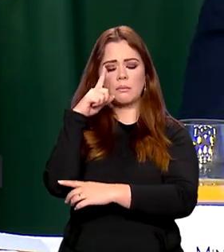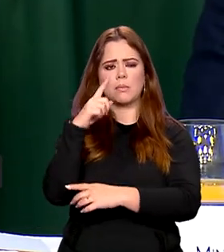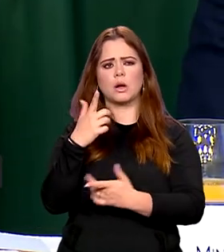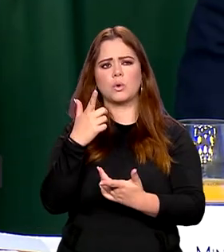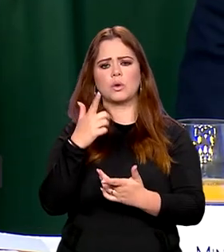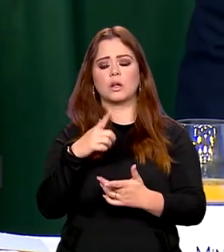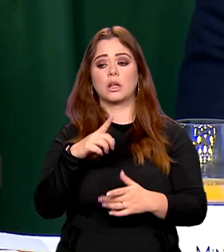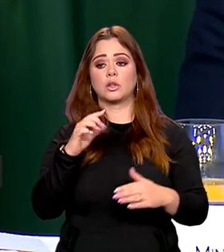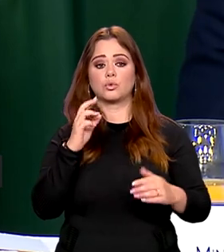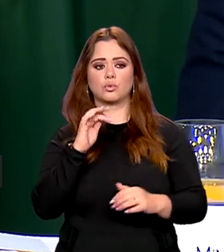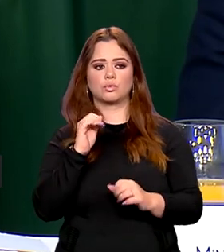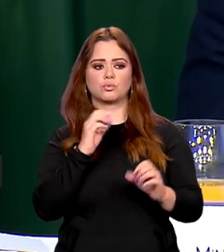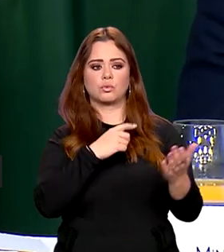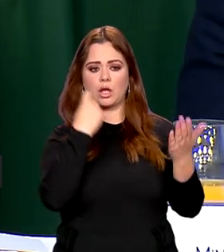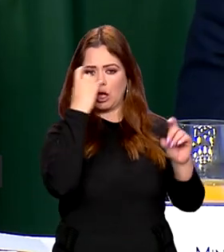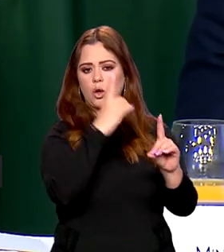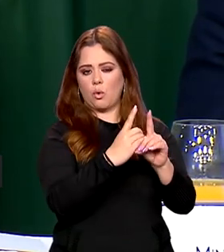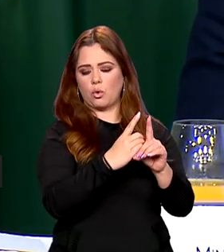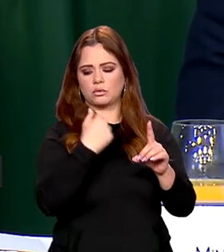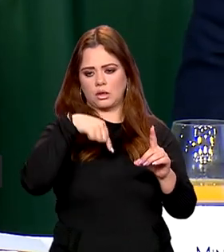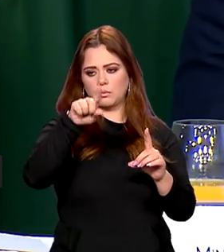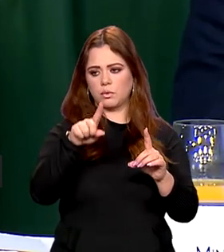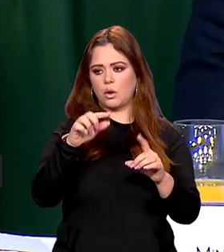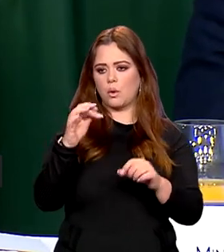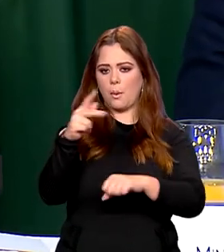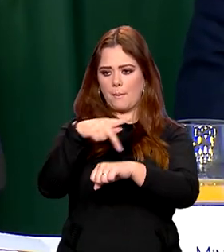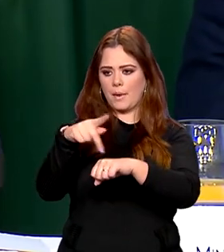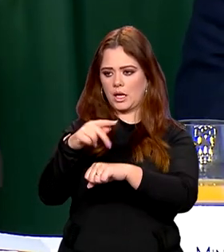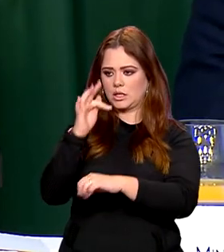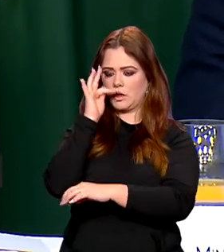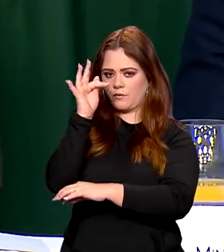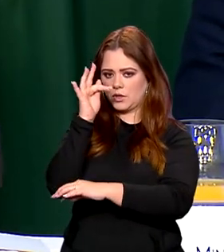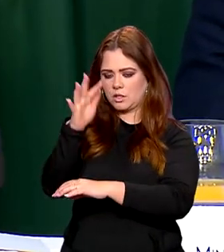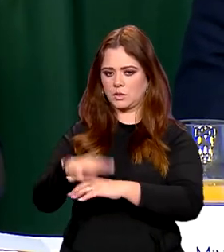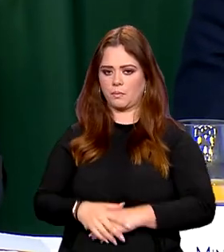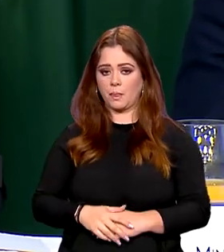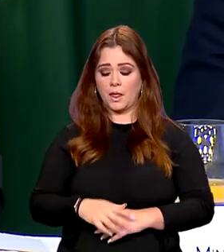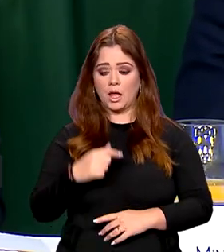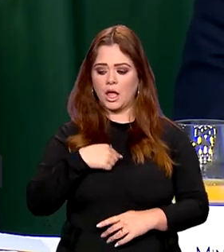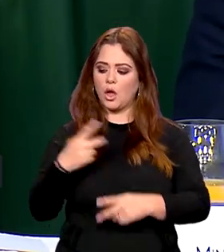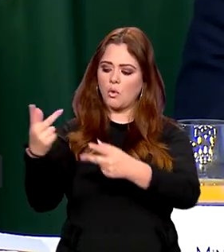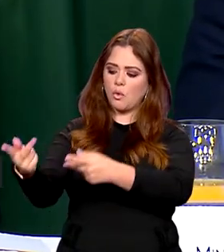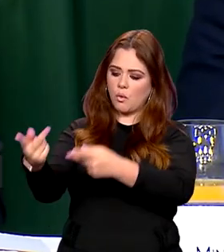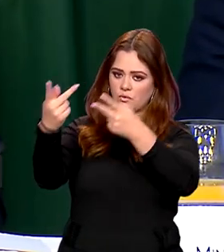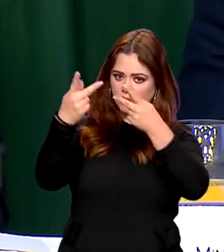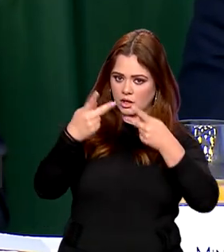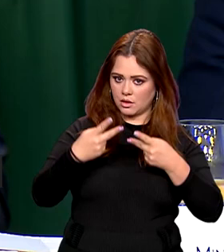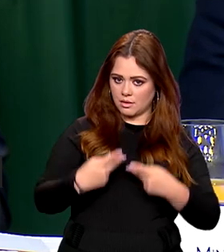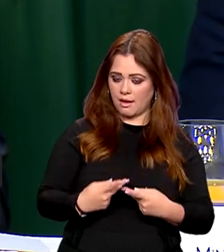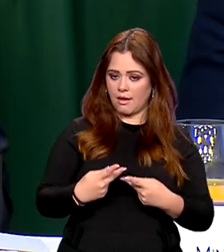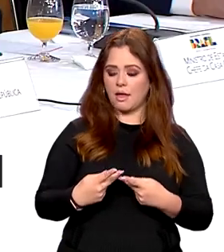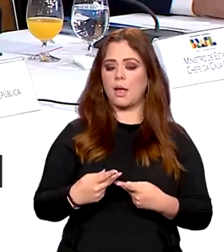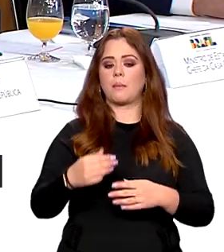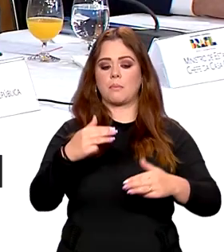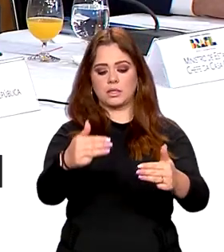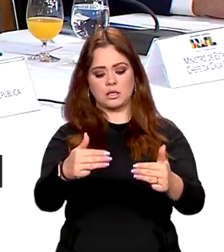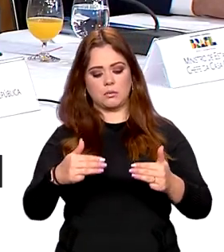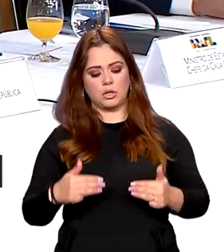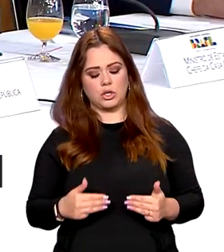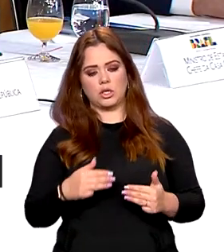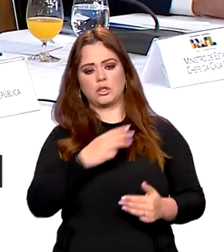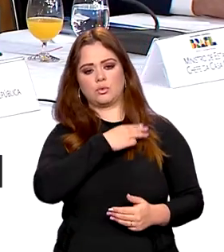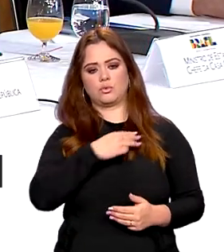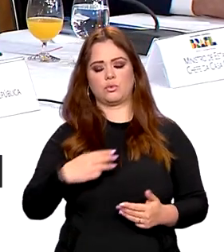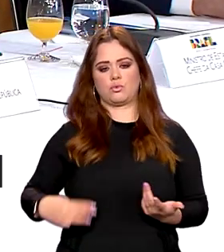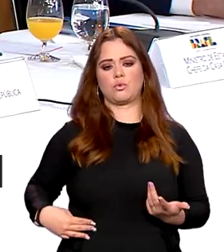eu tive em Paris, eu até brinquei com ele que eu ia convidá-lo para ser ministro do Desenvolvimento e Comércio aqui no Brasil, ou ministro de